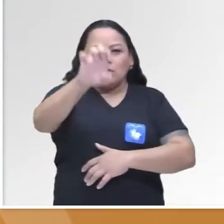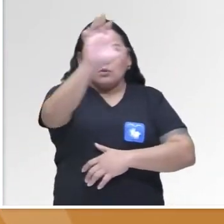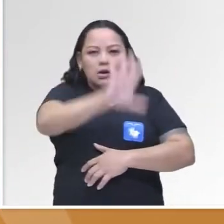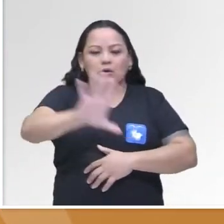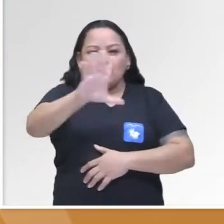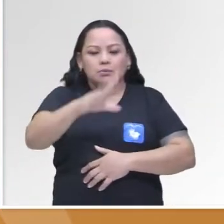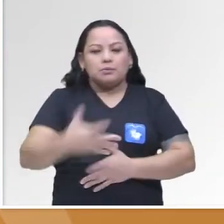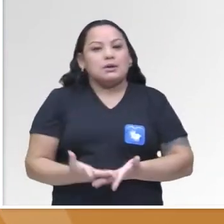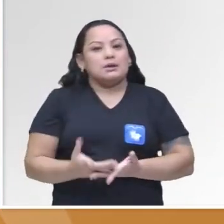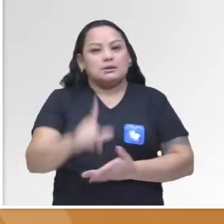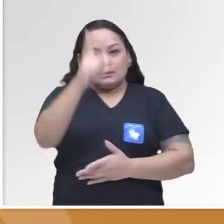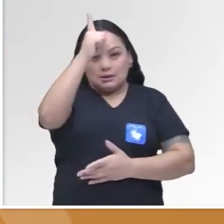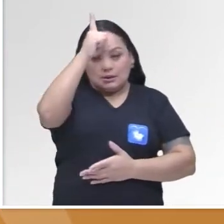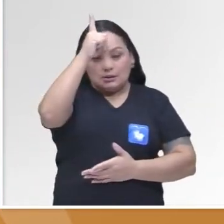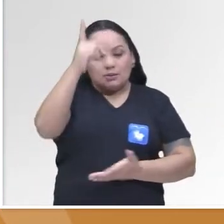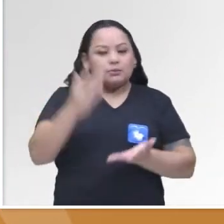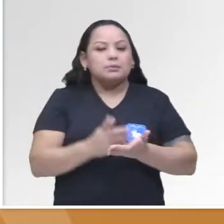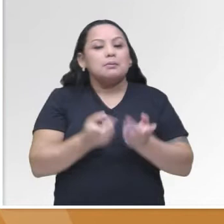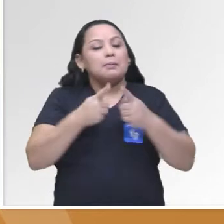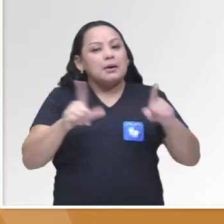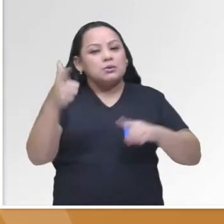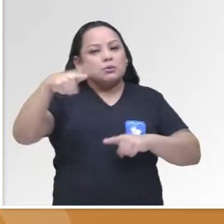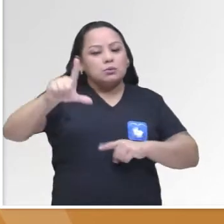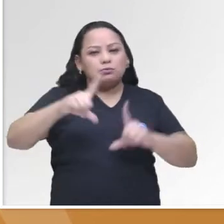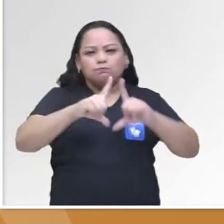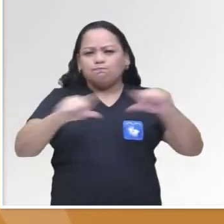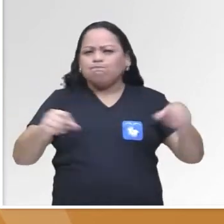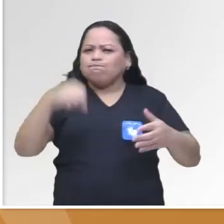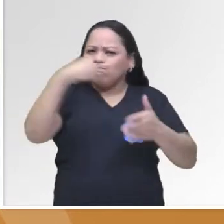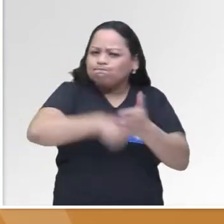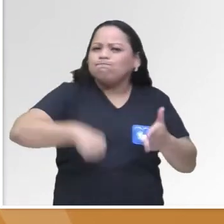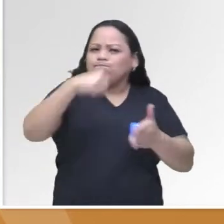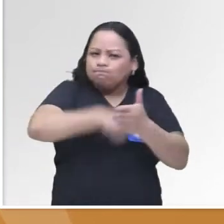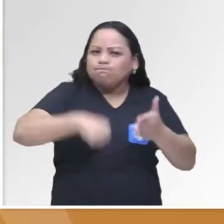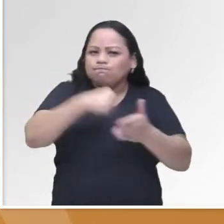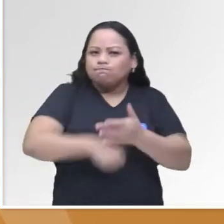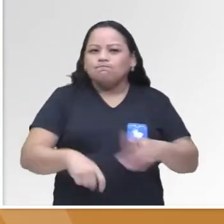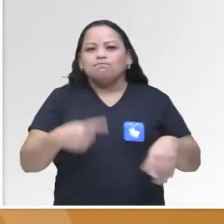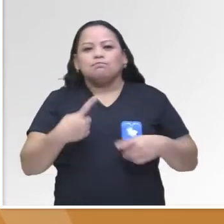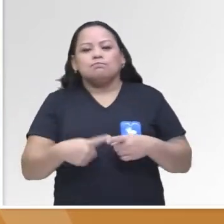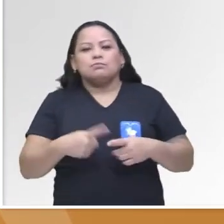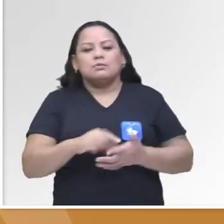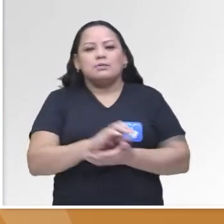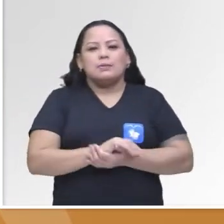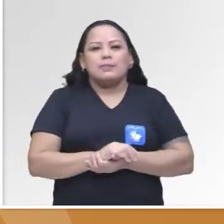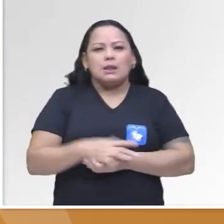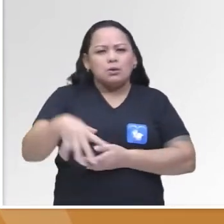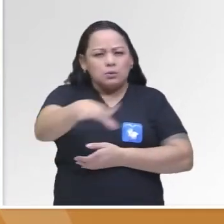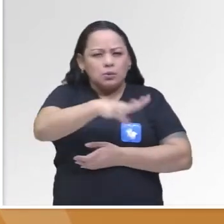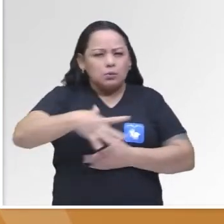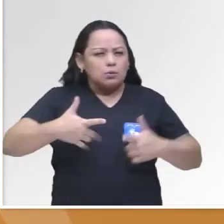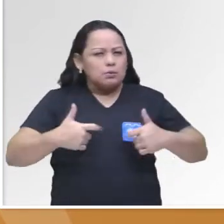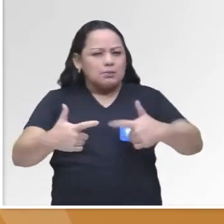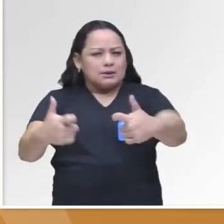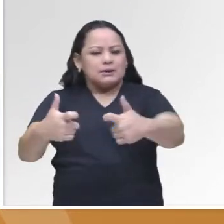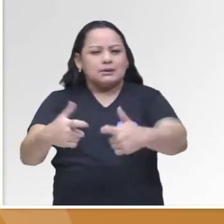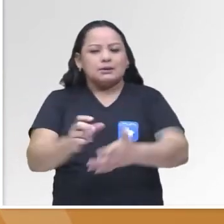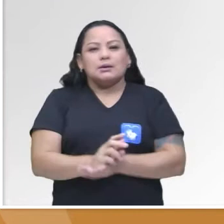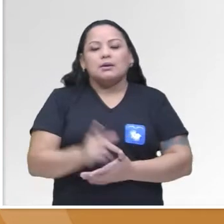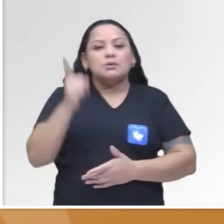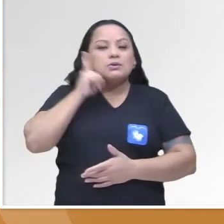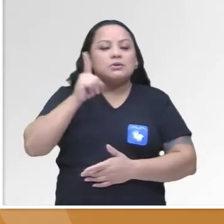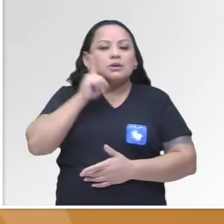Alemanha. Mas, do outro lado, o Japão ainda persistia. Então, somente na Batalha de Midway, quando os Estados Unidos